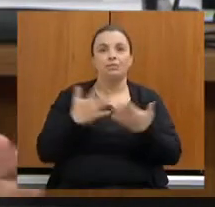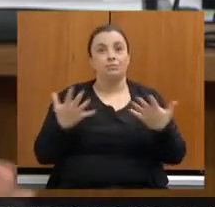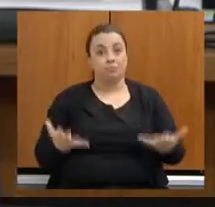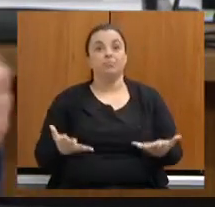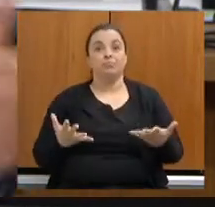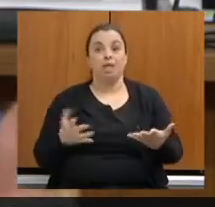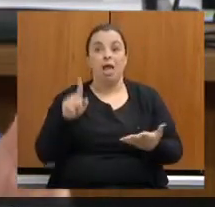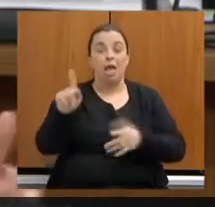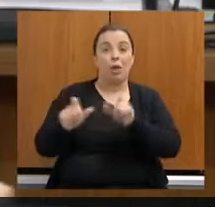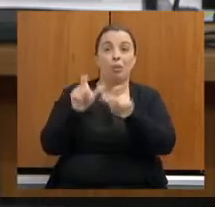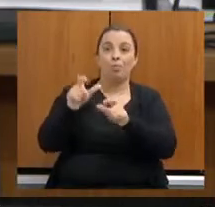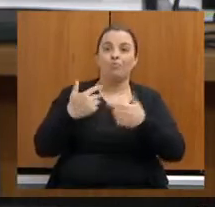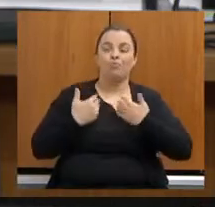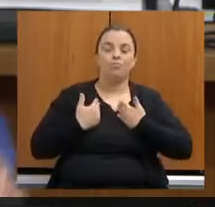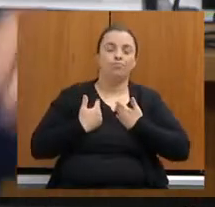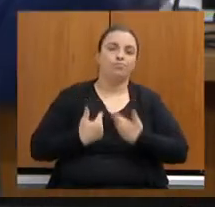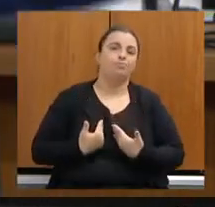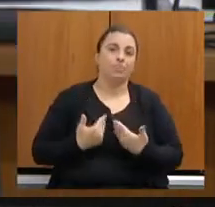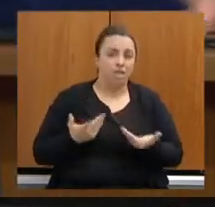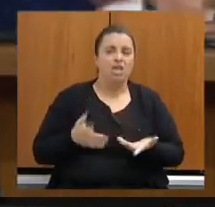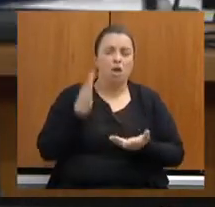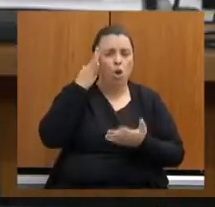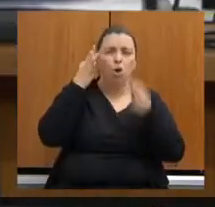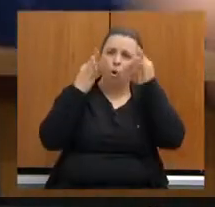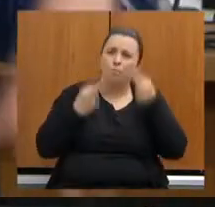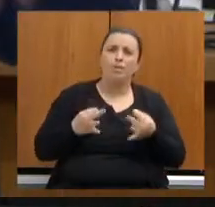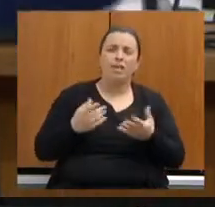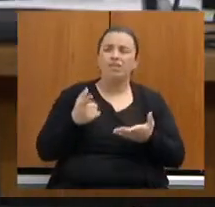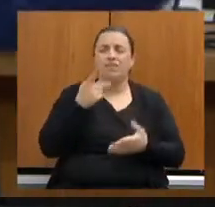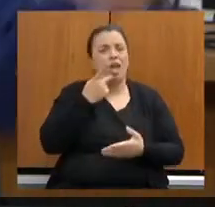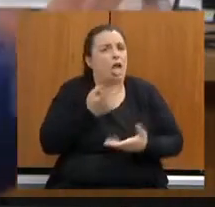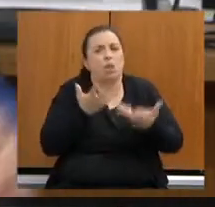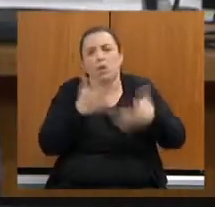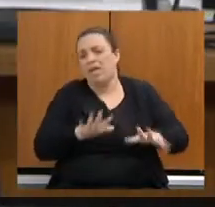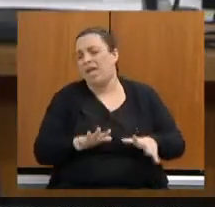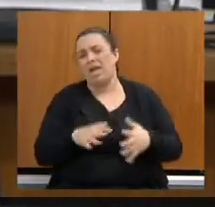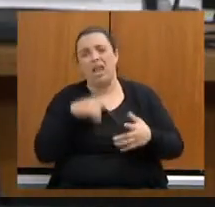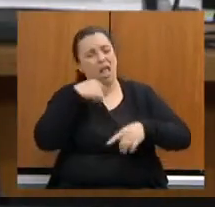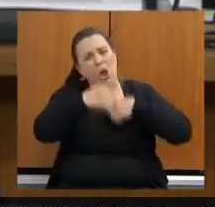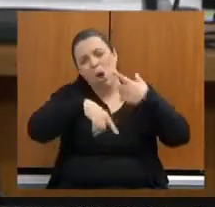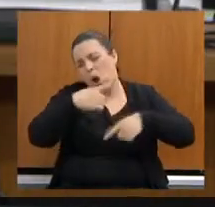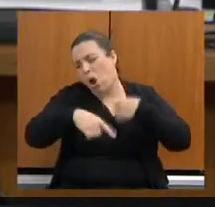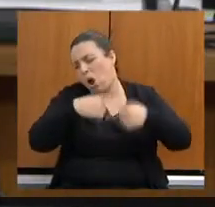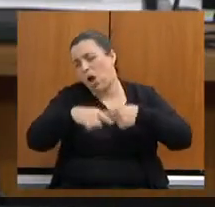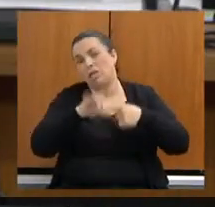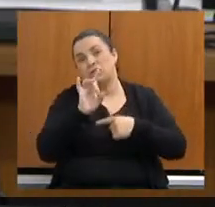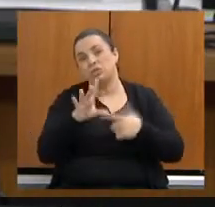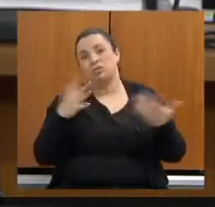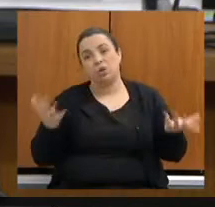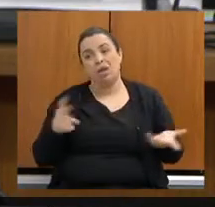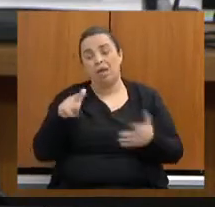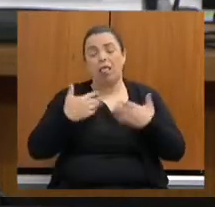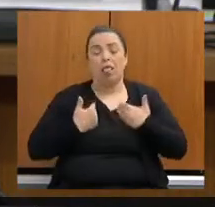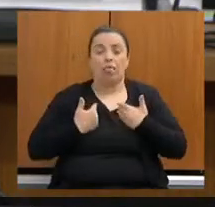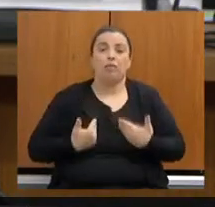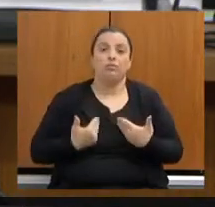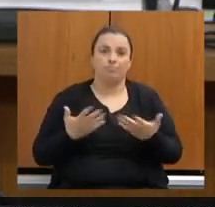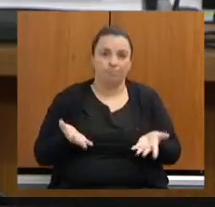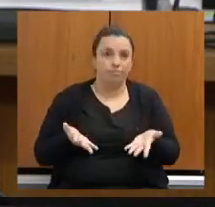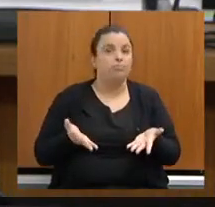e eles estimulam os comprimentos eles não querem participar desse mais não é só enrolação e desestimulam